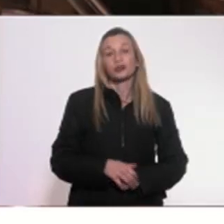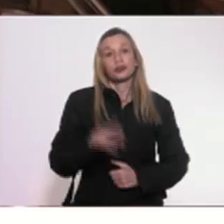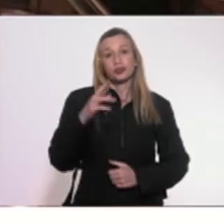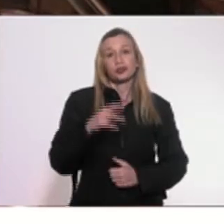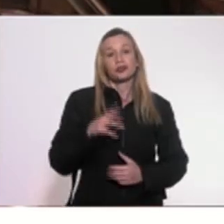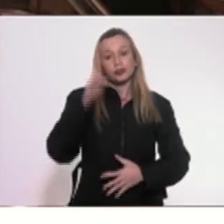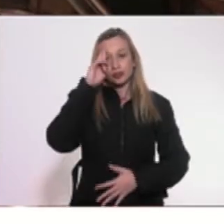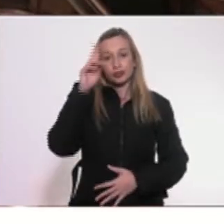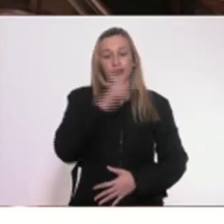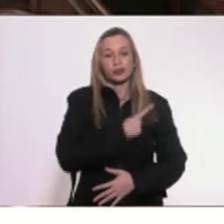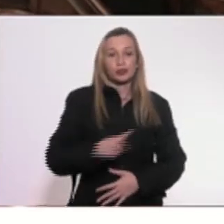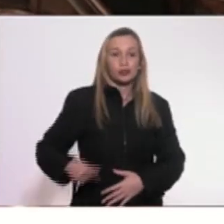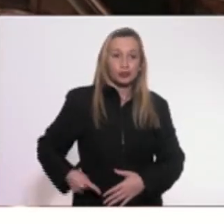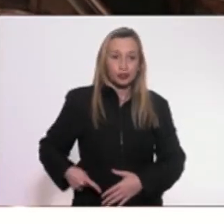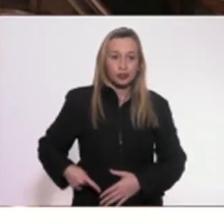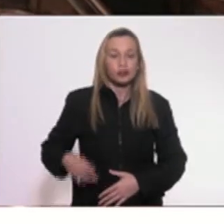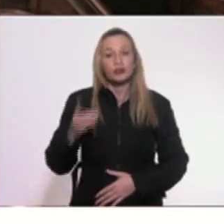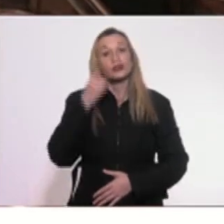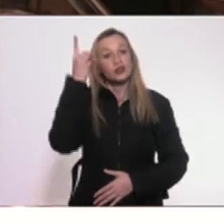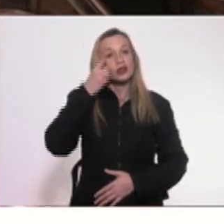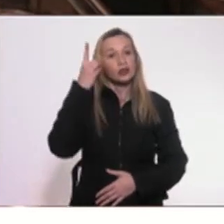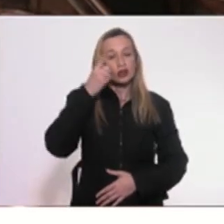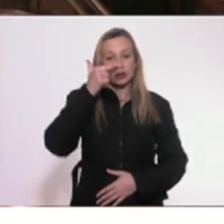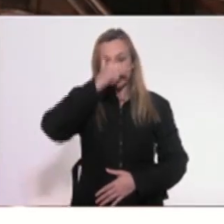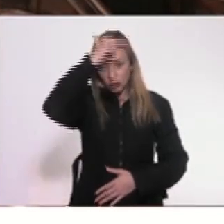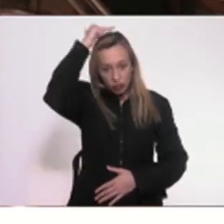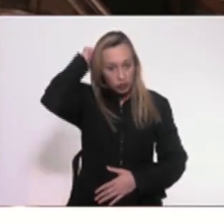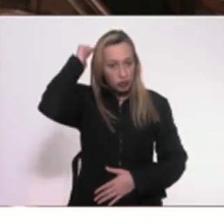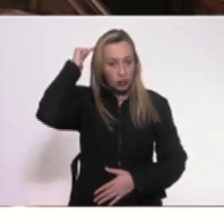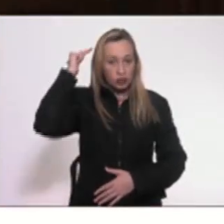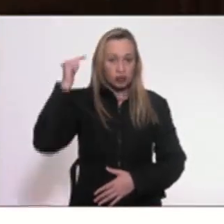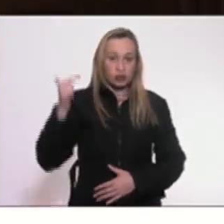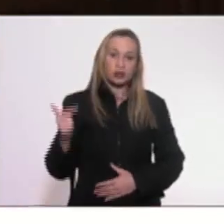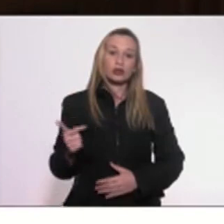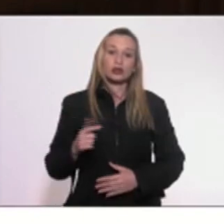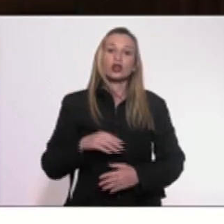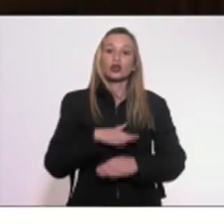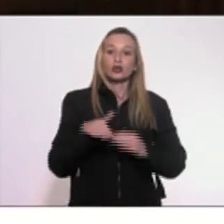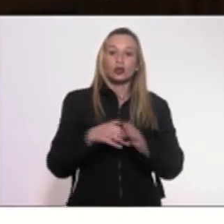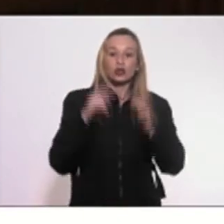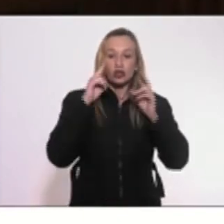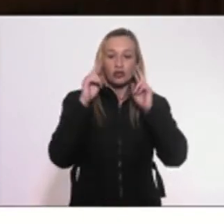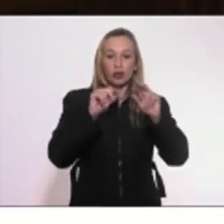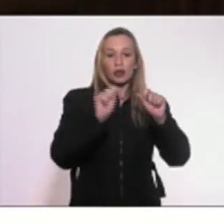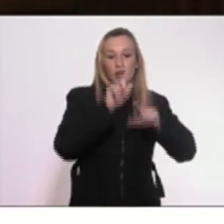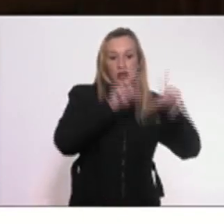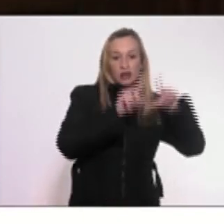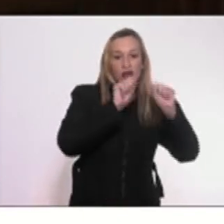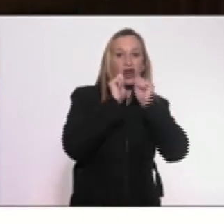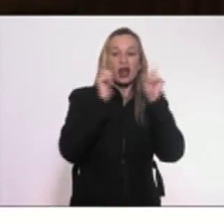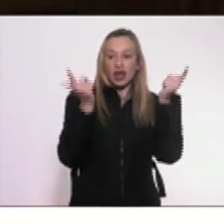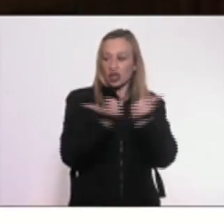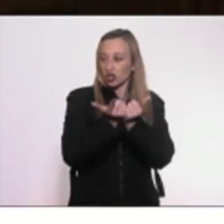Senhor presidente, deputado Luiz Paulo, todos aqueles que nos assistem da TV Alerj,